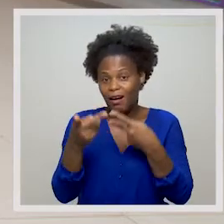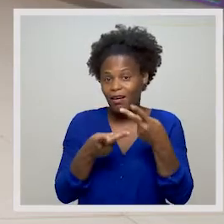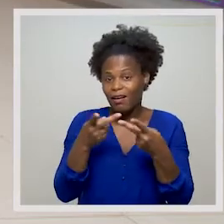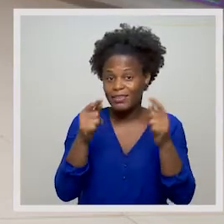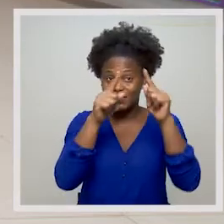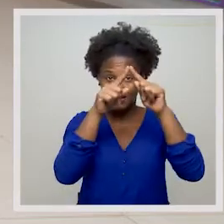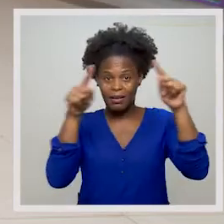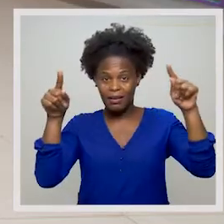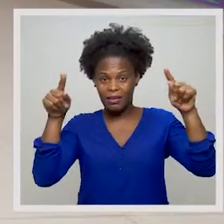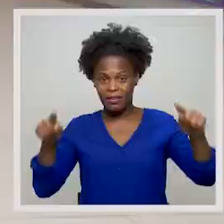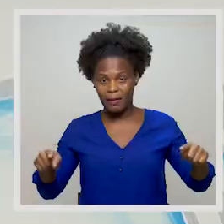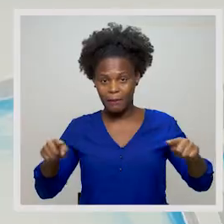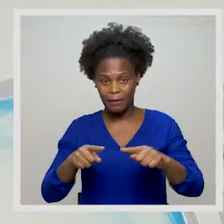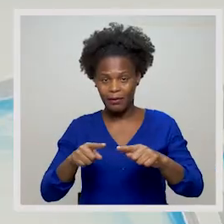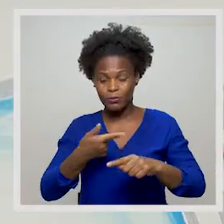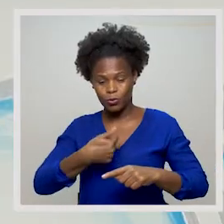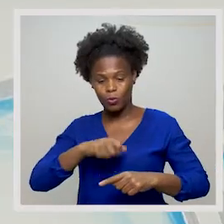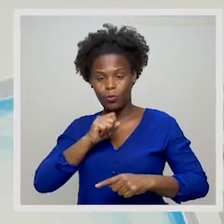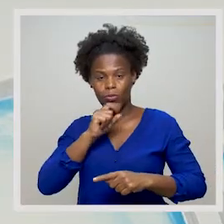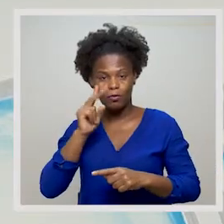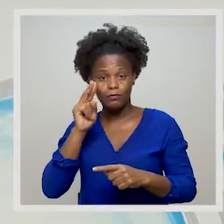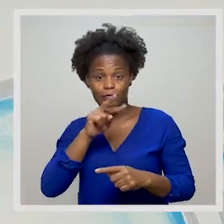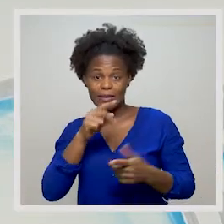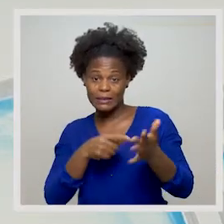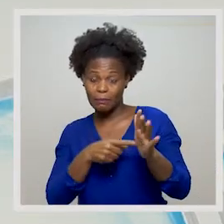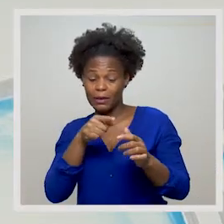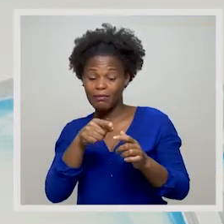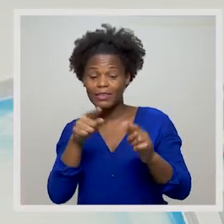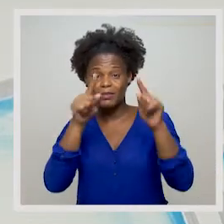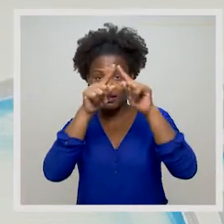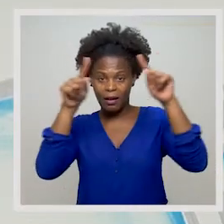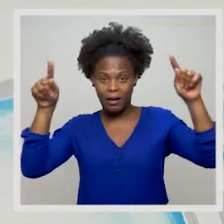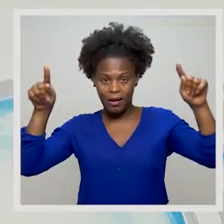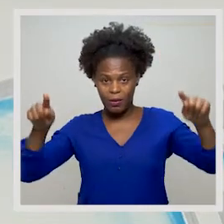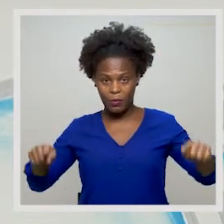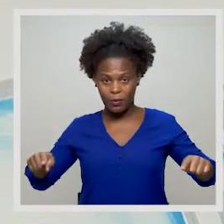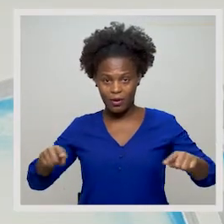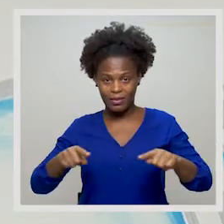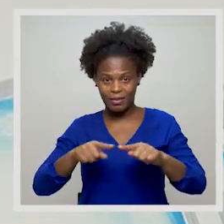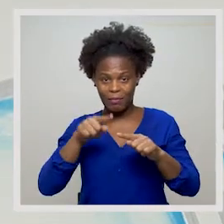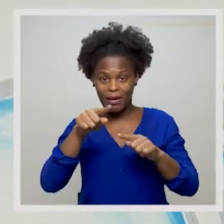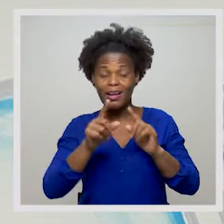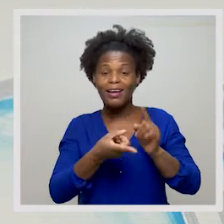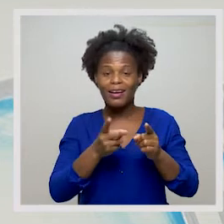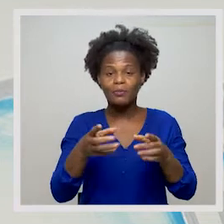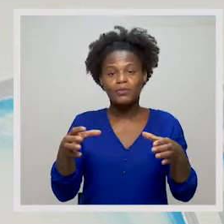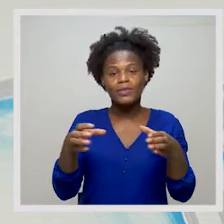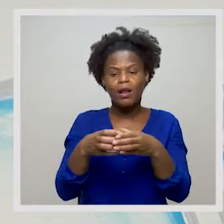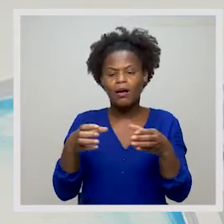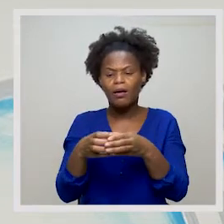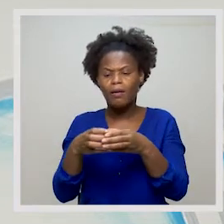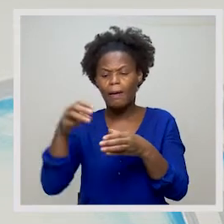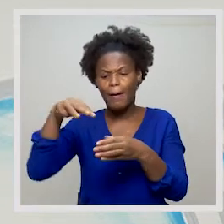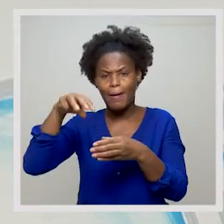Continuando a análise da tabela, podemos verificar, não é, através desta tabela, que a classe